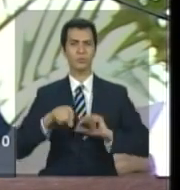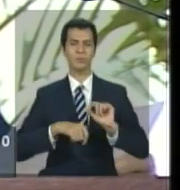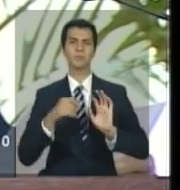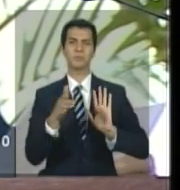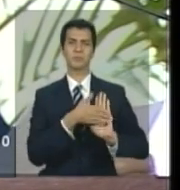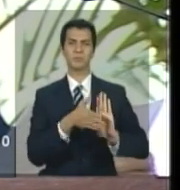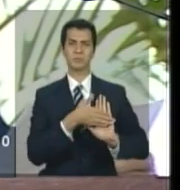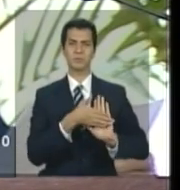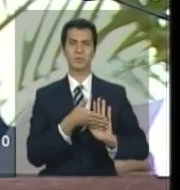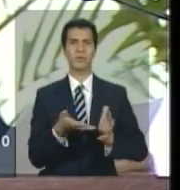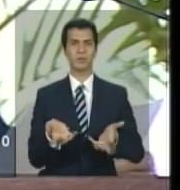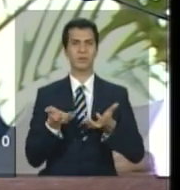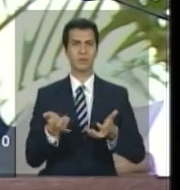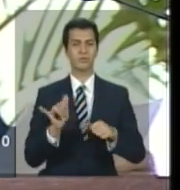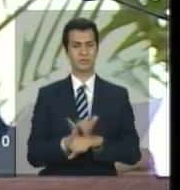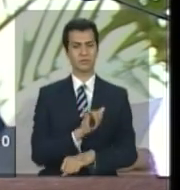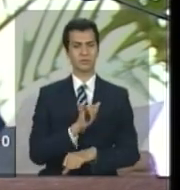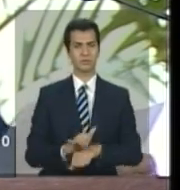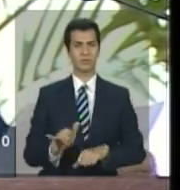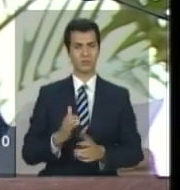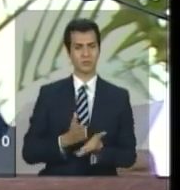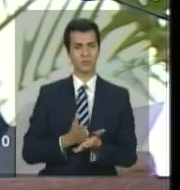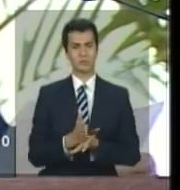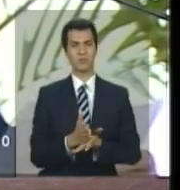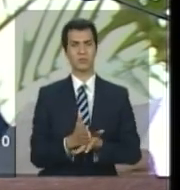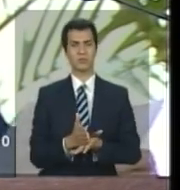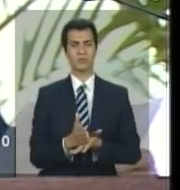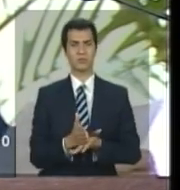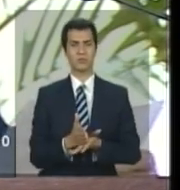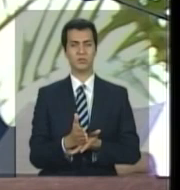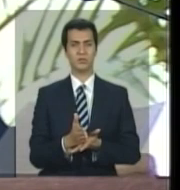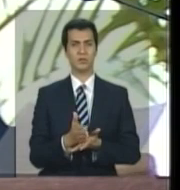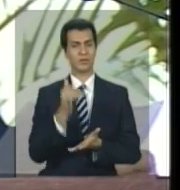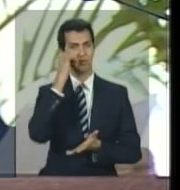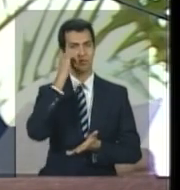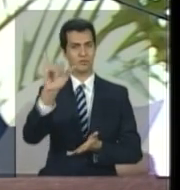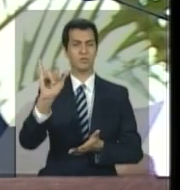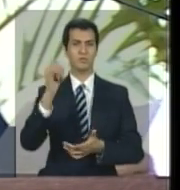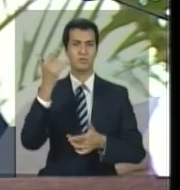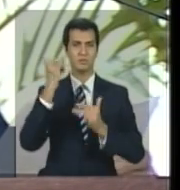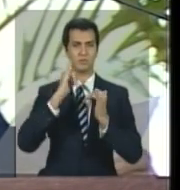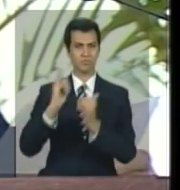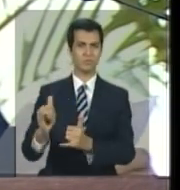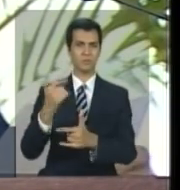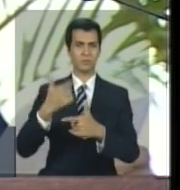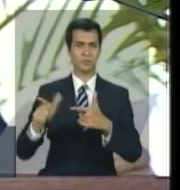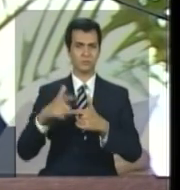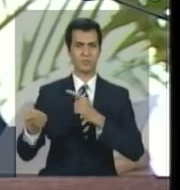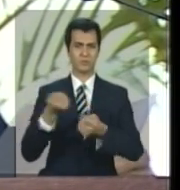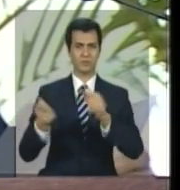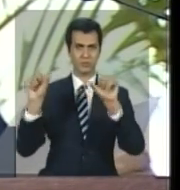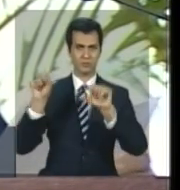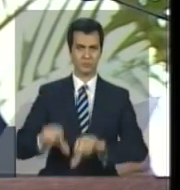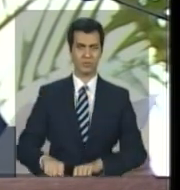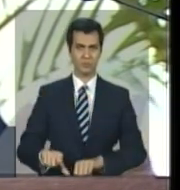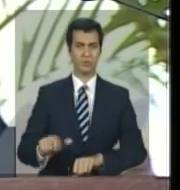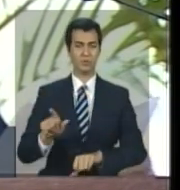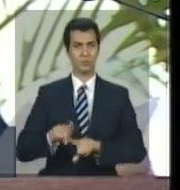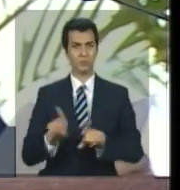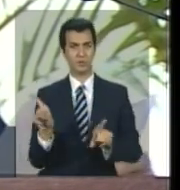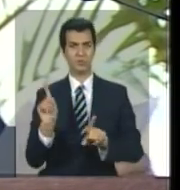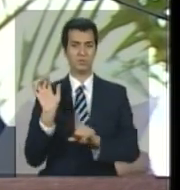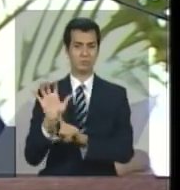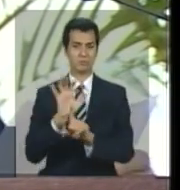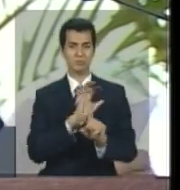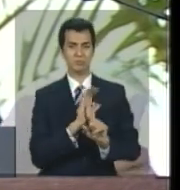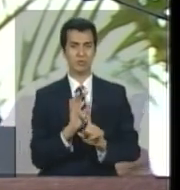propor estratégias de enfrentamento contra a atual crise econômica, cujos reflexos ainda não